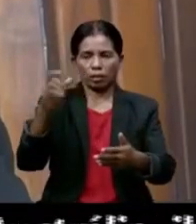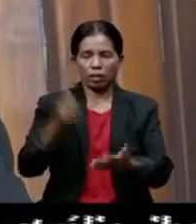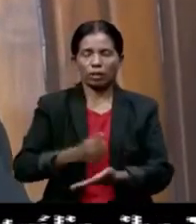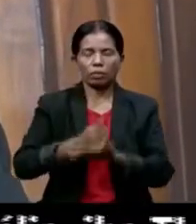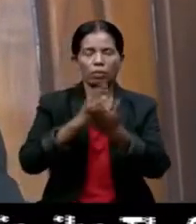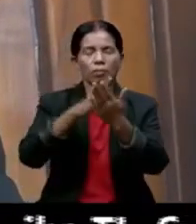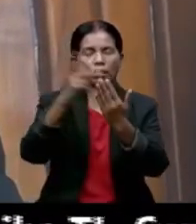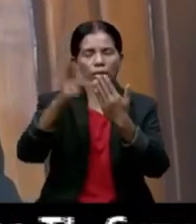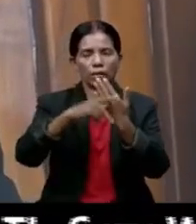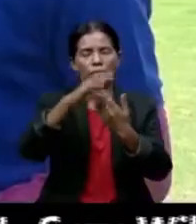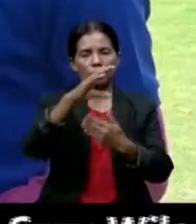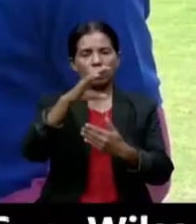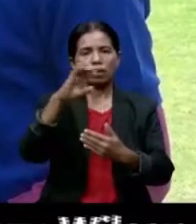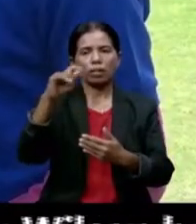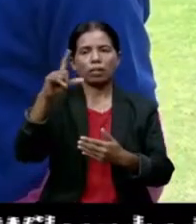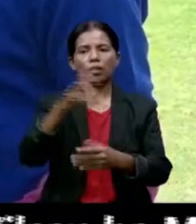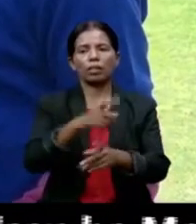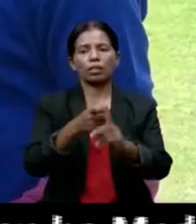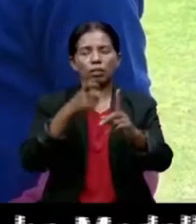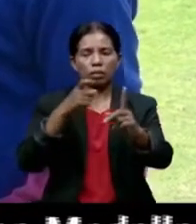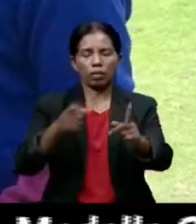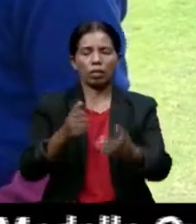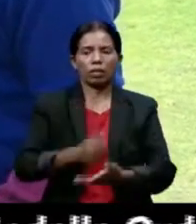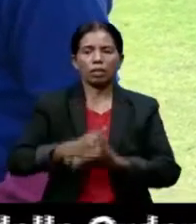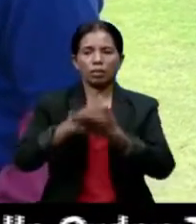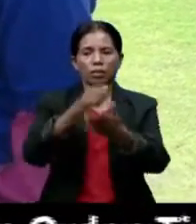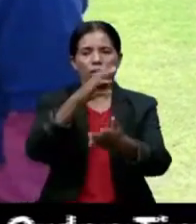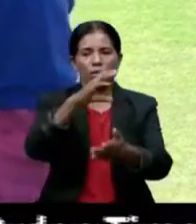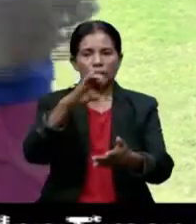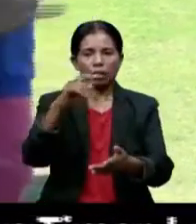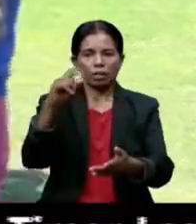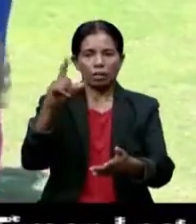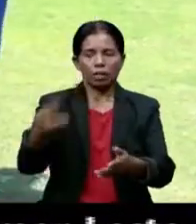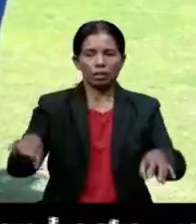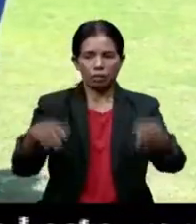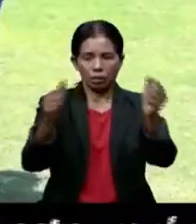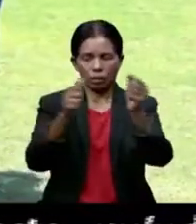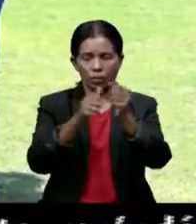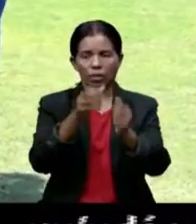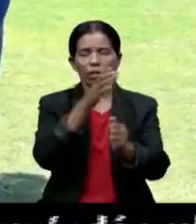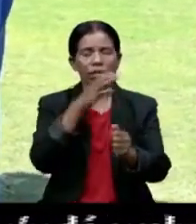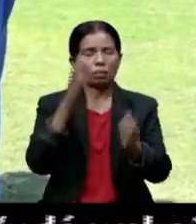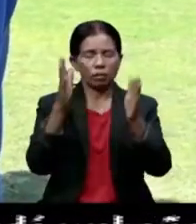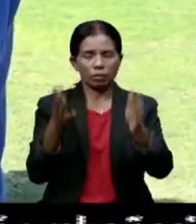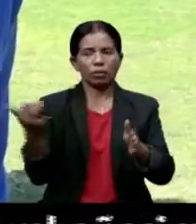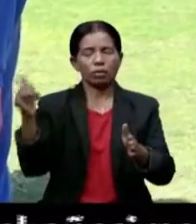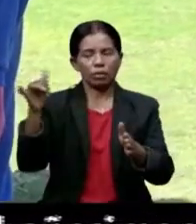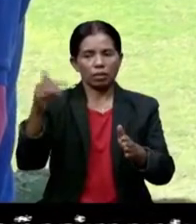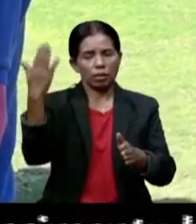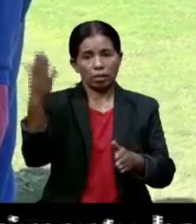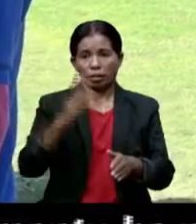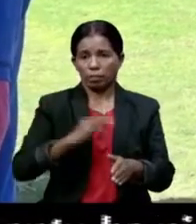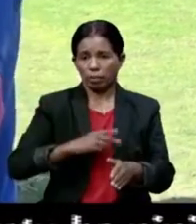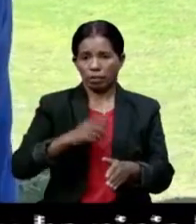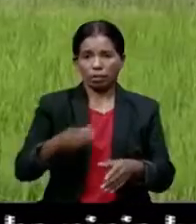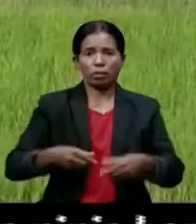programa CCTL, li husi piloto de Maplot, facilita CCTL a tu coordena o comunidade de agricultor Sira e a Manatutu, a tu